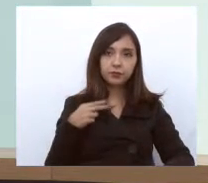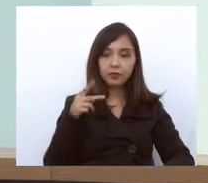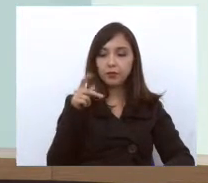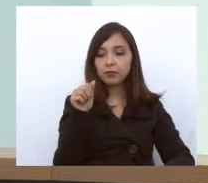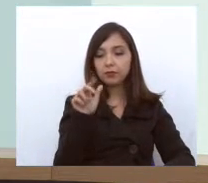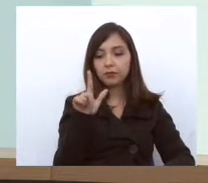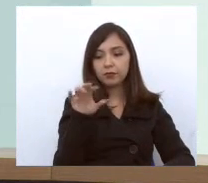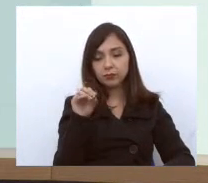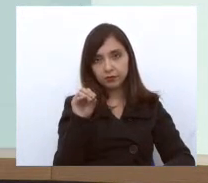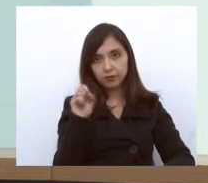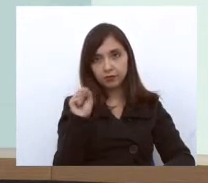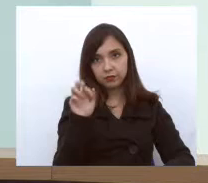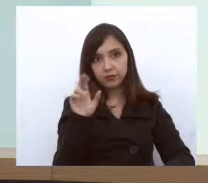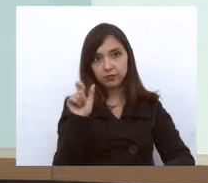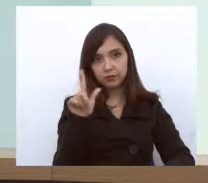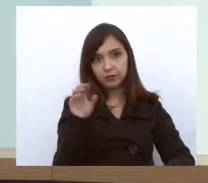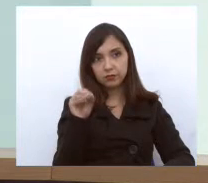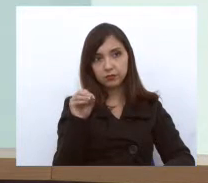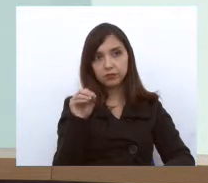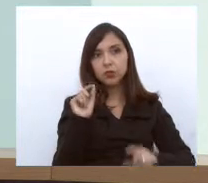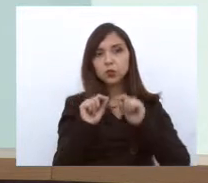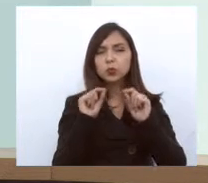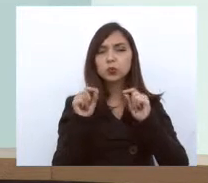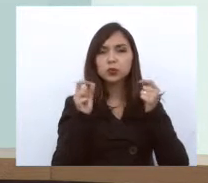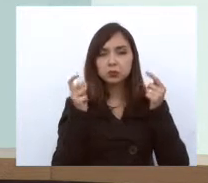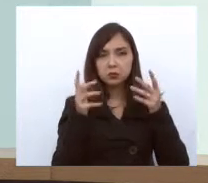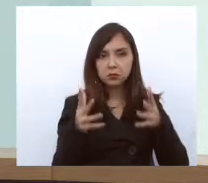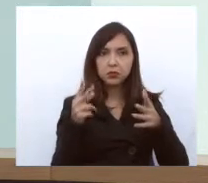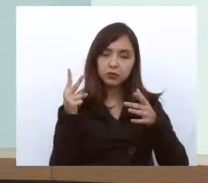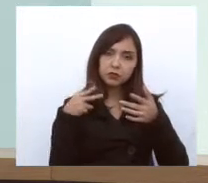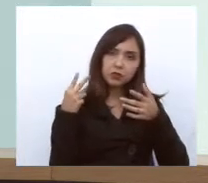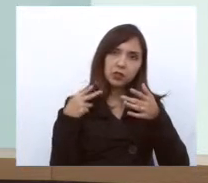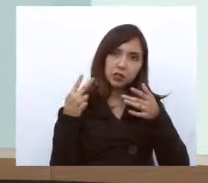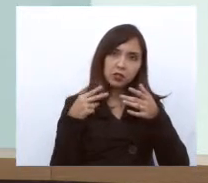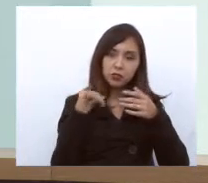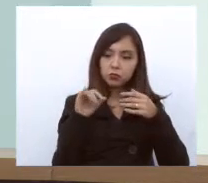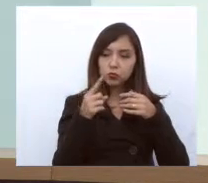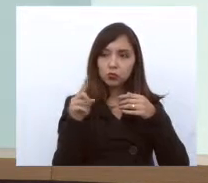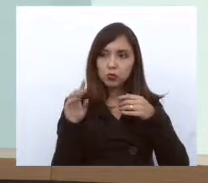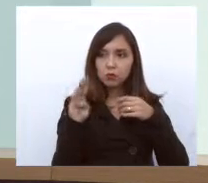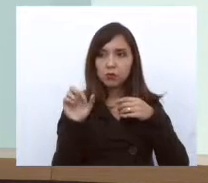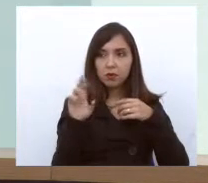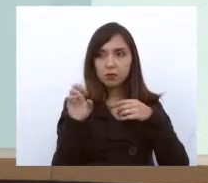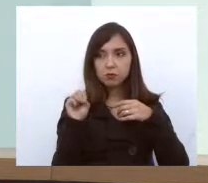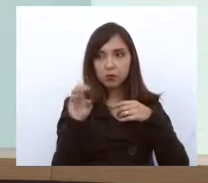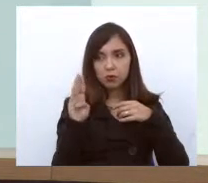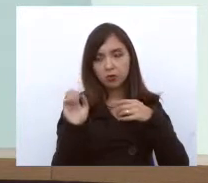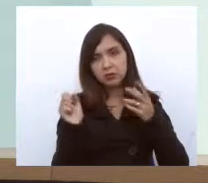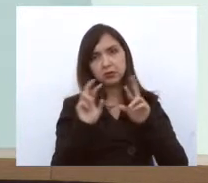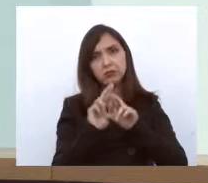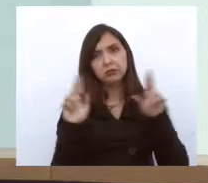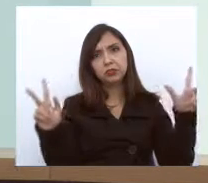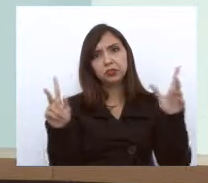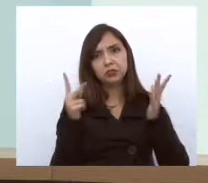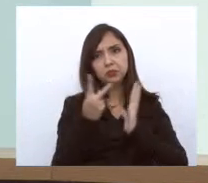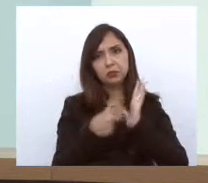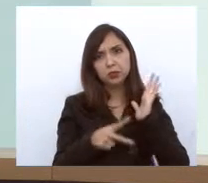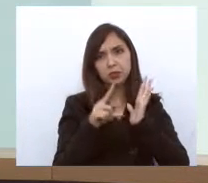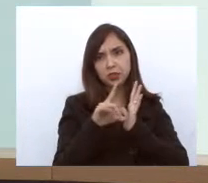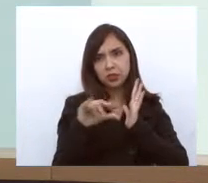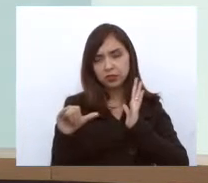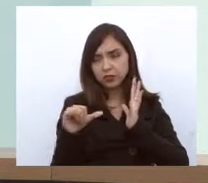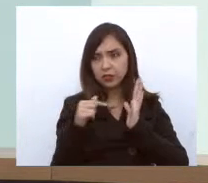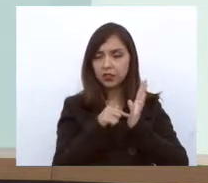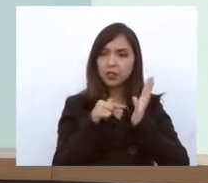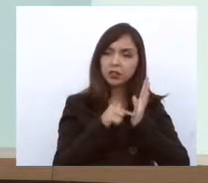Paulo Sérgio. O que disse o vereador João Barbosa diverge do projeto de lei. O projeto de lei a gente